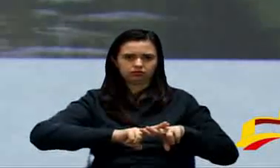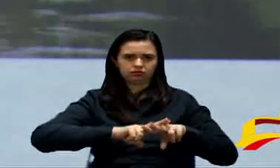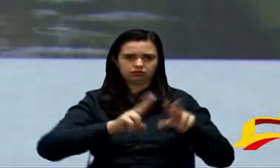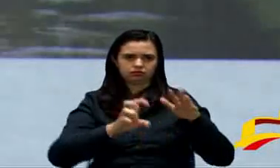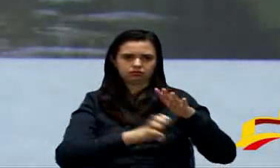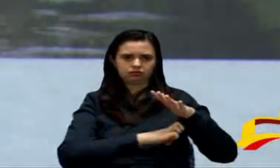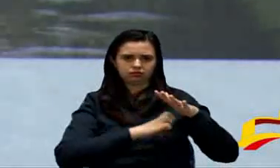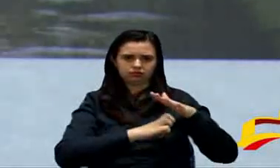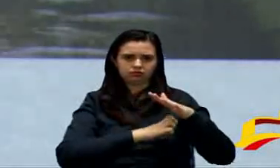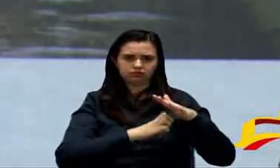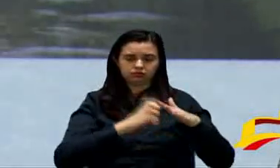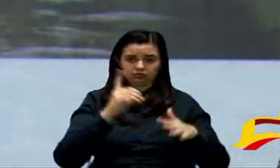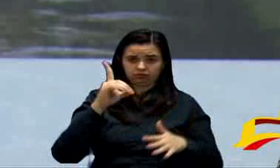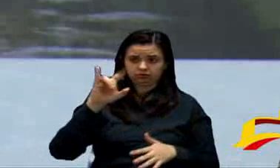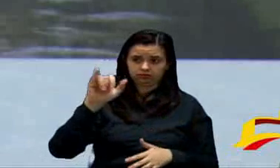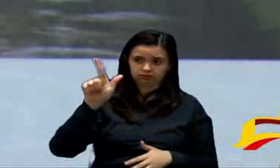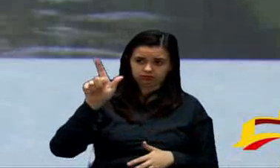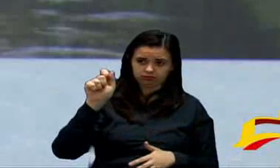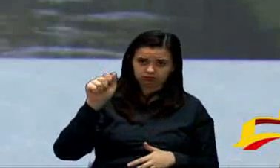Vereador Dilan, está ouvindo?